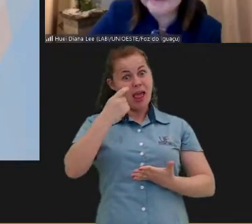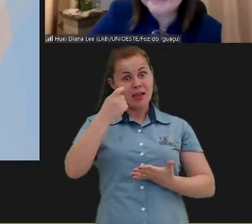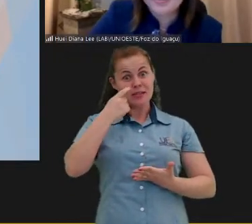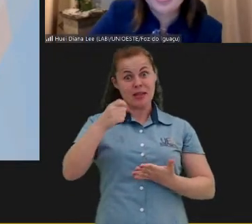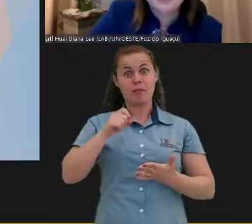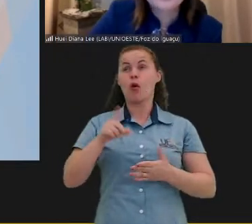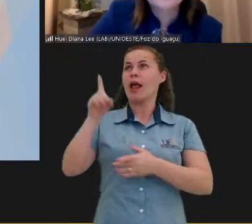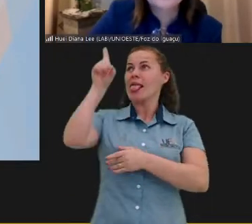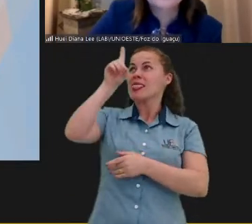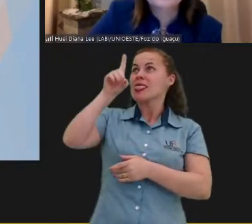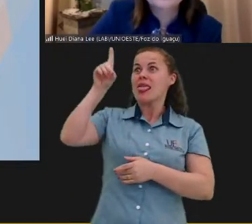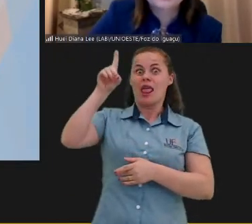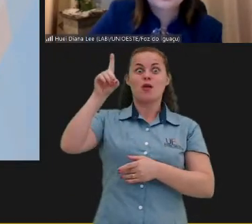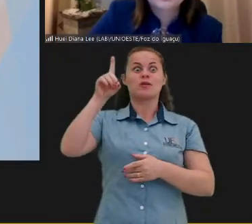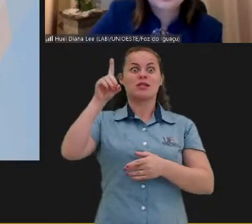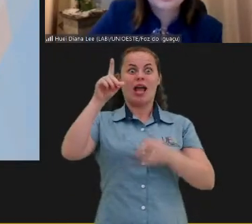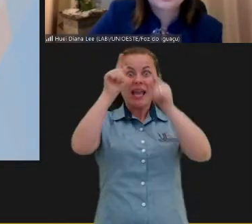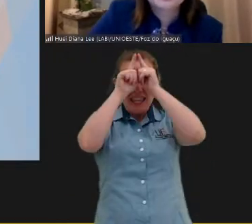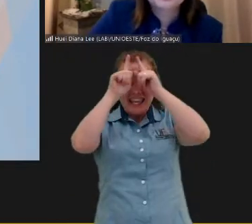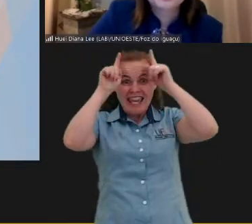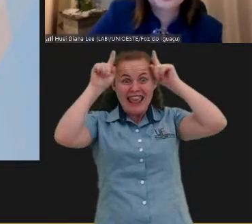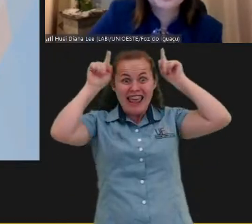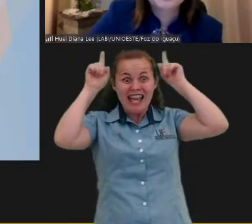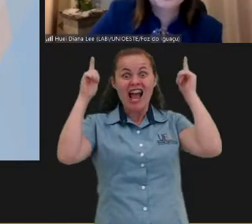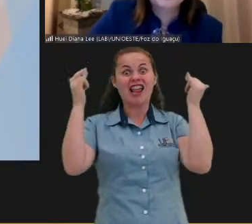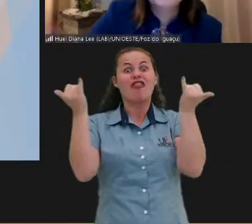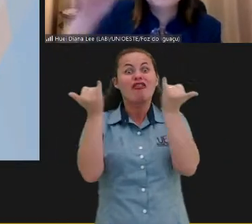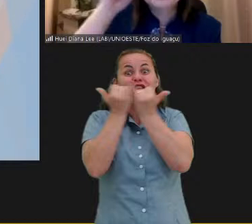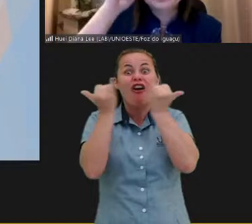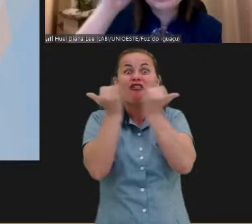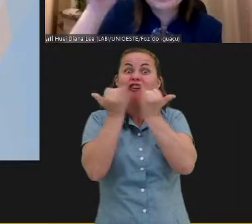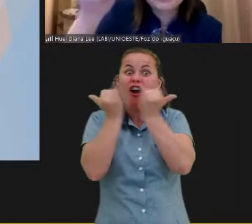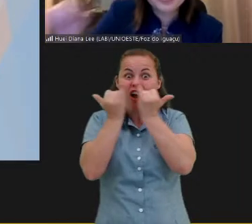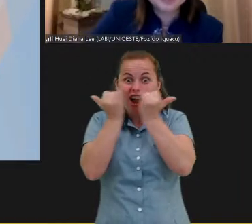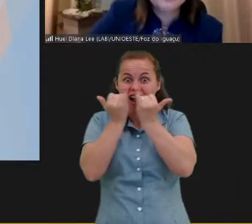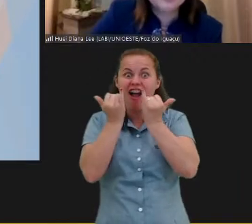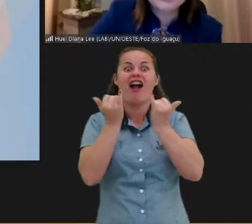fofoca. Então, eles foram muito...